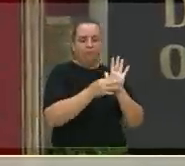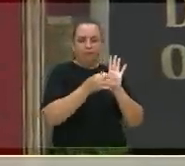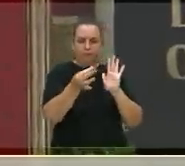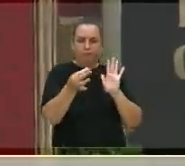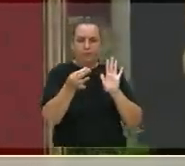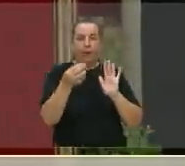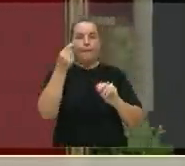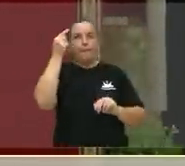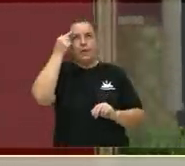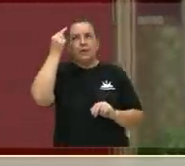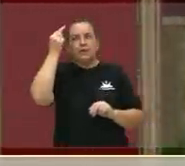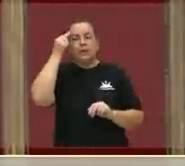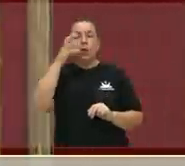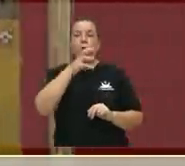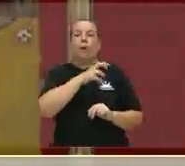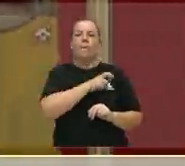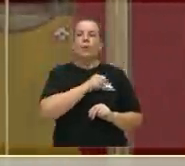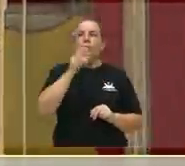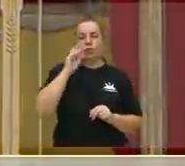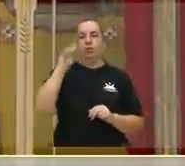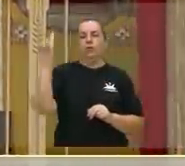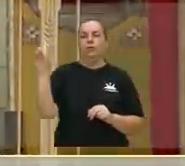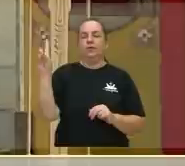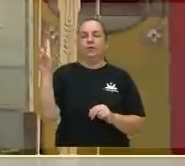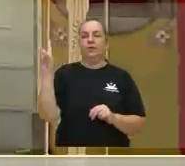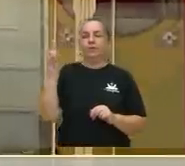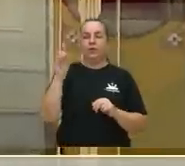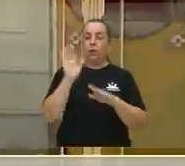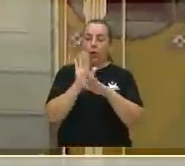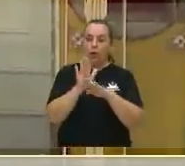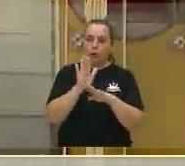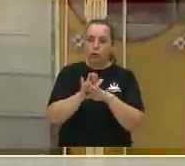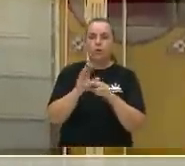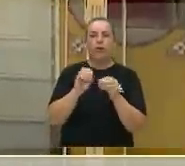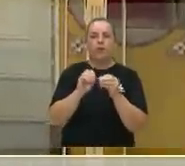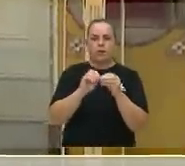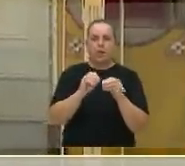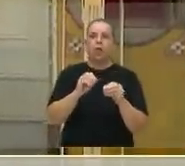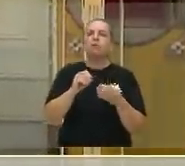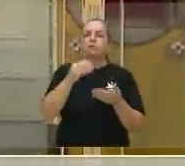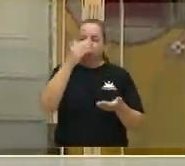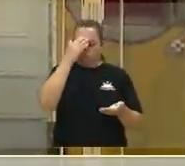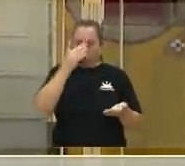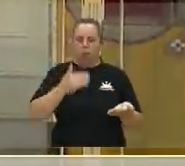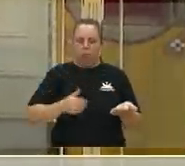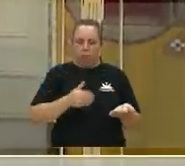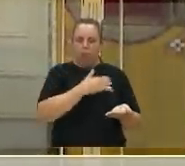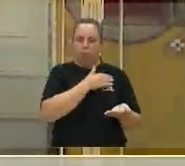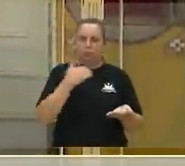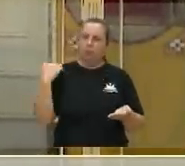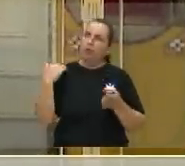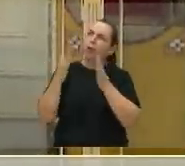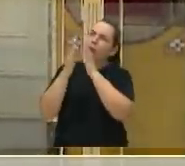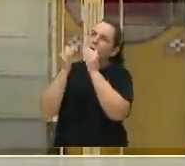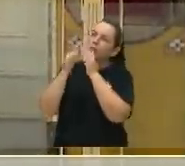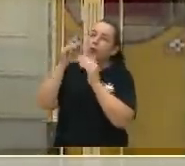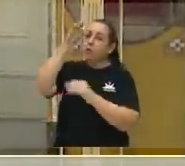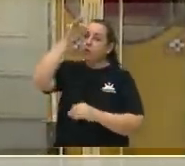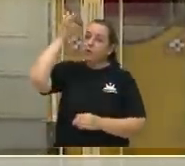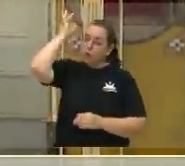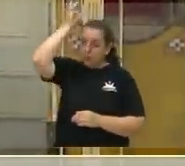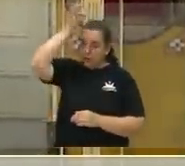ajuda muito nesse momento de repente você fazer o sinal da cruz e invocar o espírito